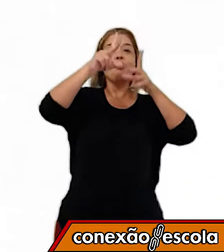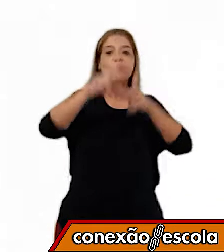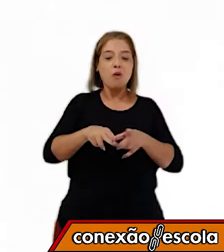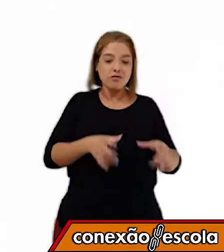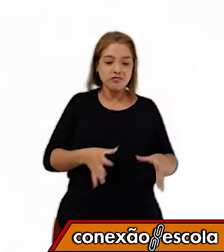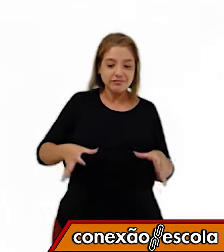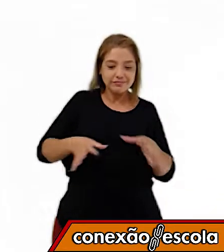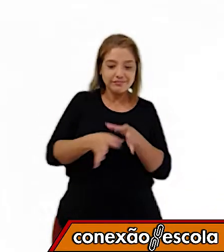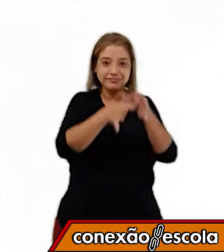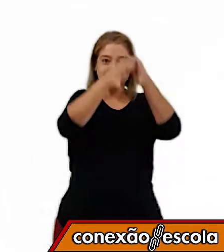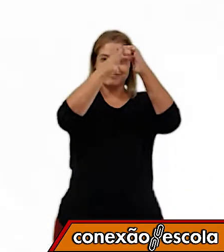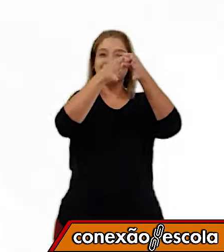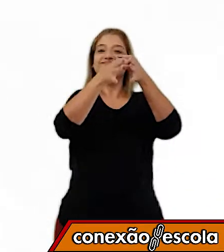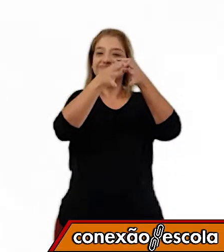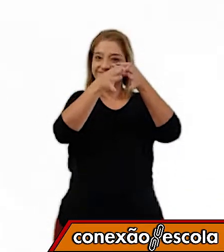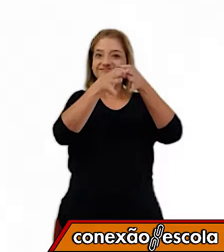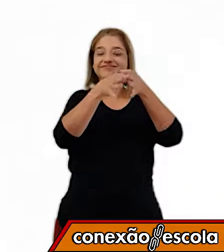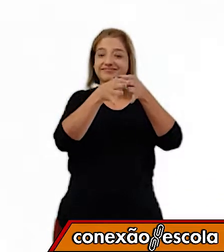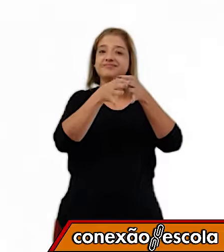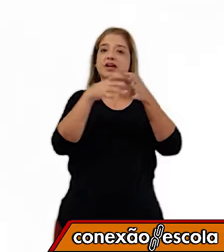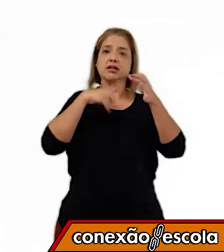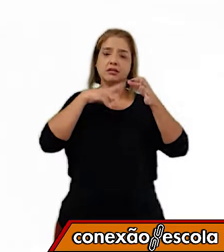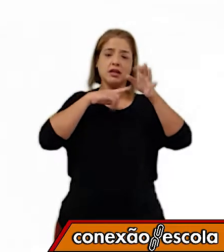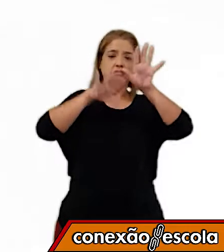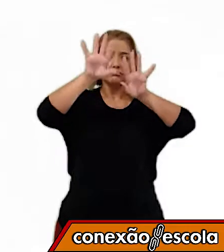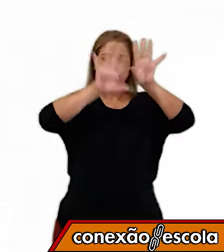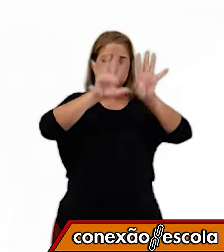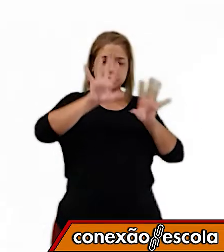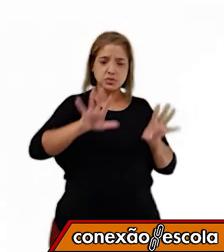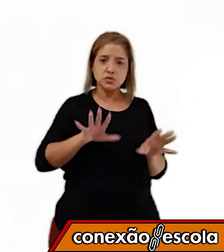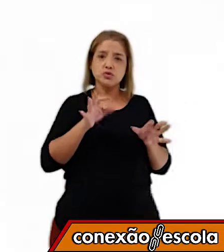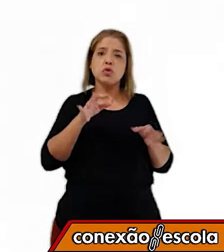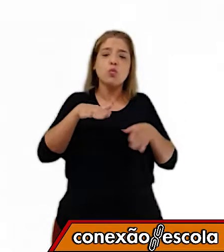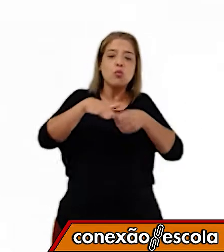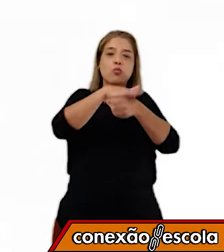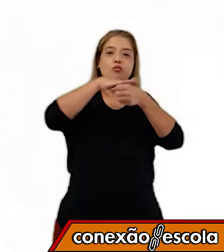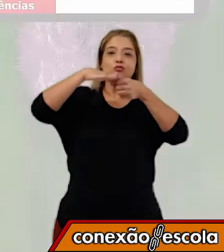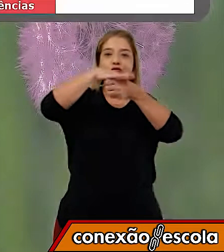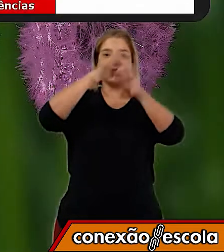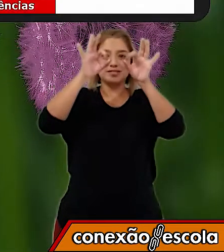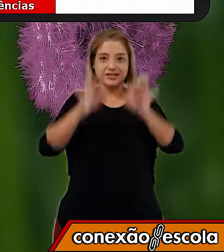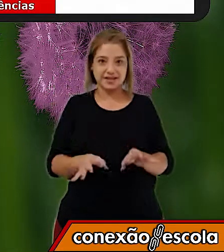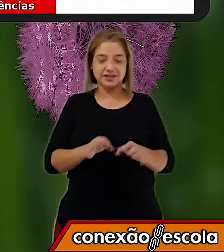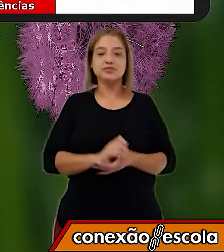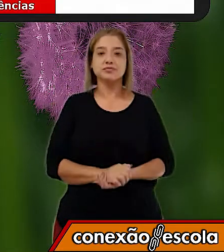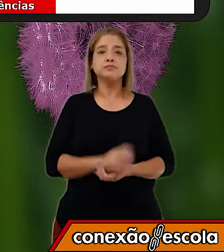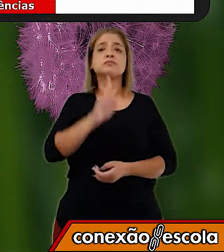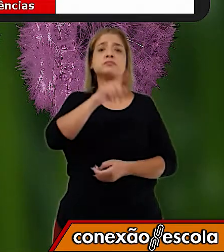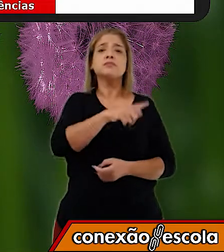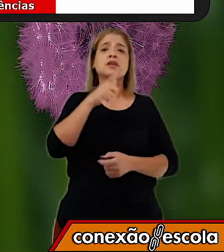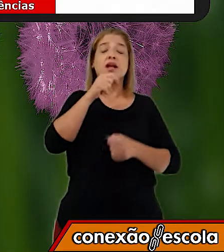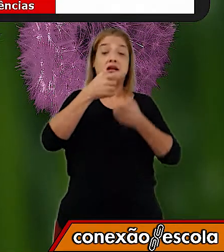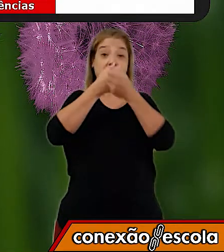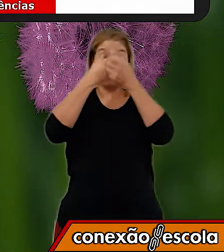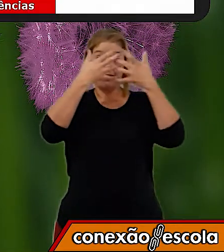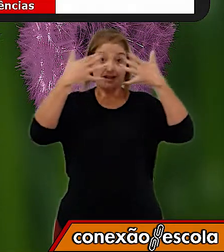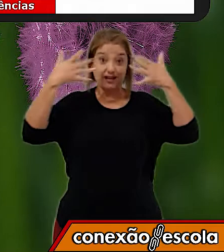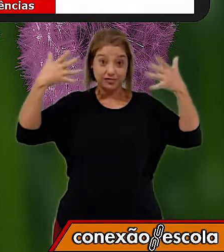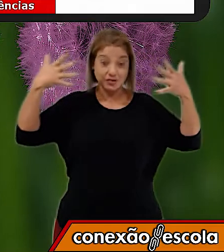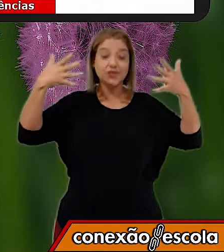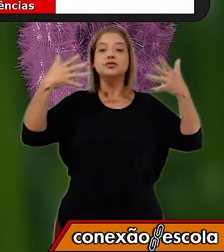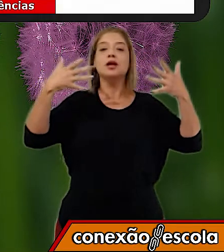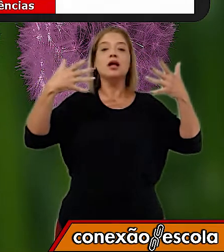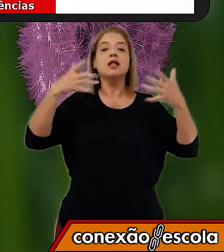daquela garrafa, preenchendo todos os espaços ali. Já na forma gasosa, a matéria